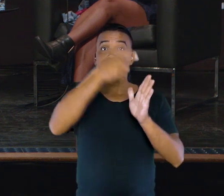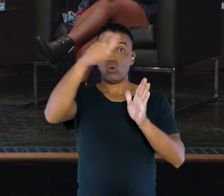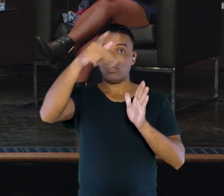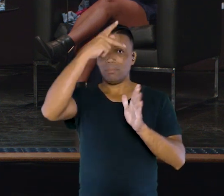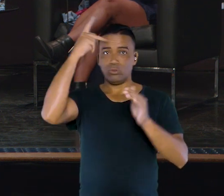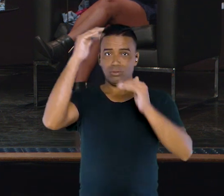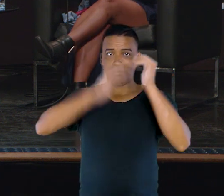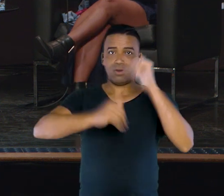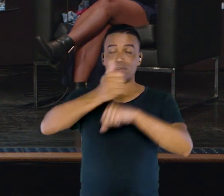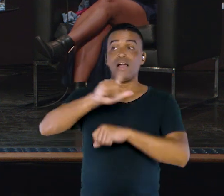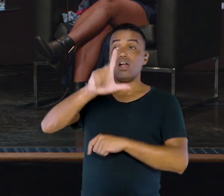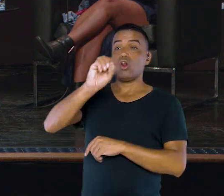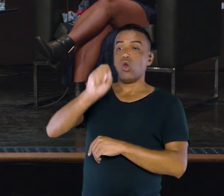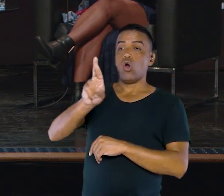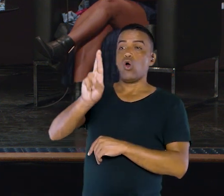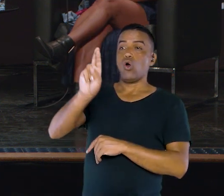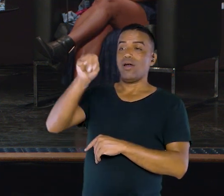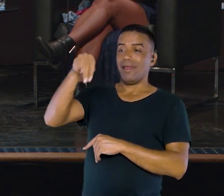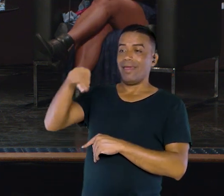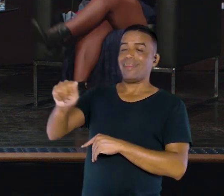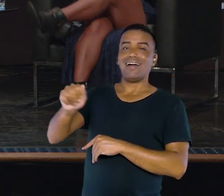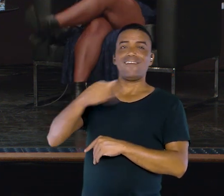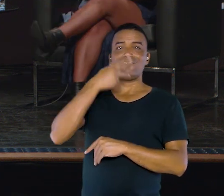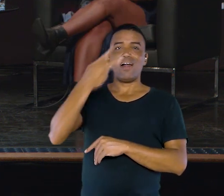pesquisadoras. Assim diz a Lorena.